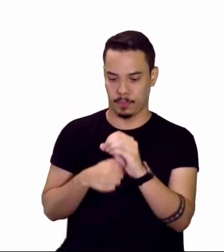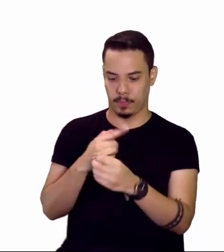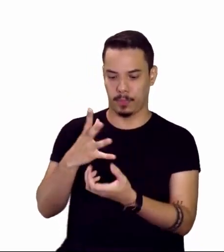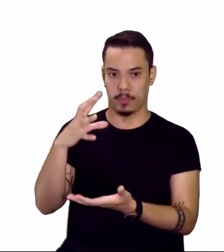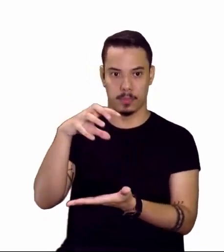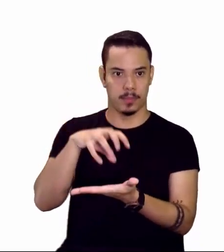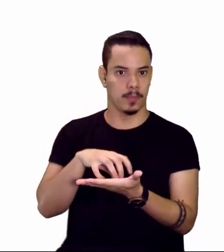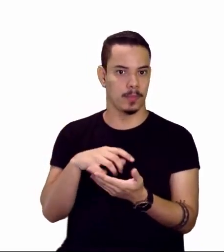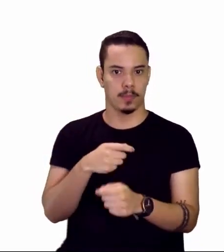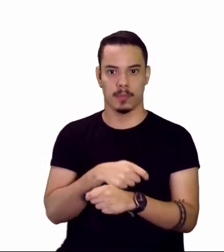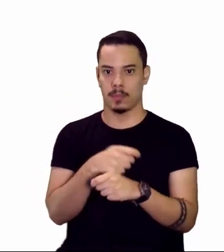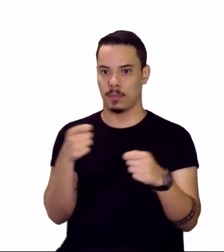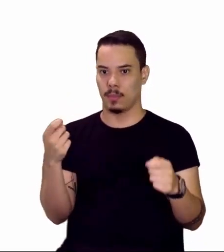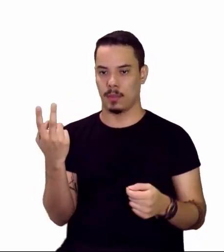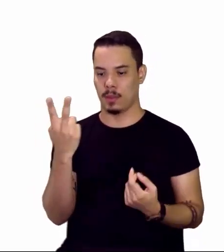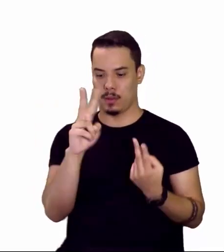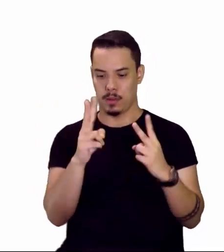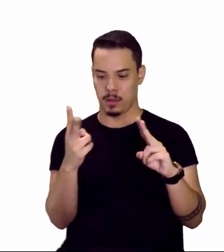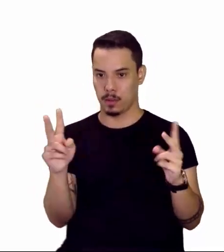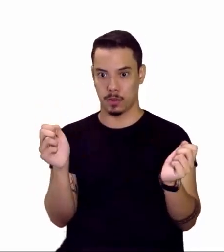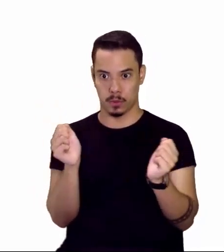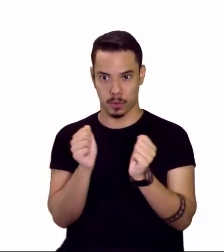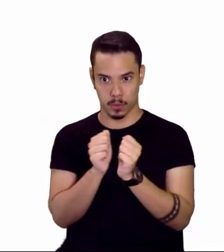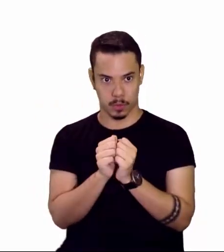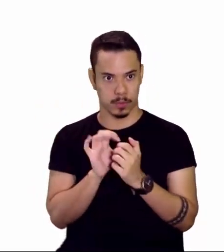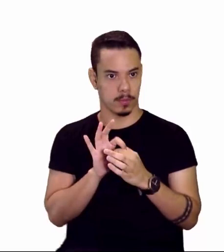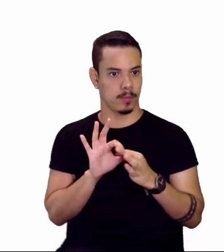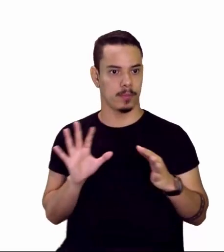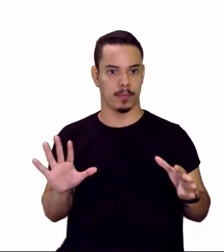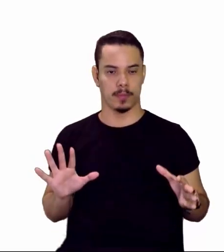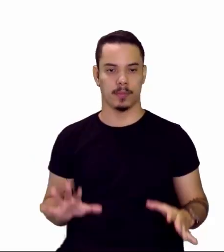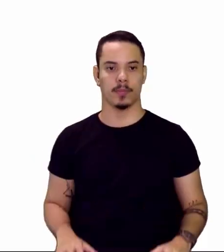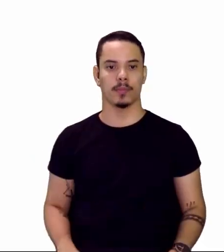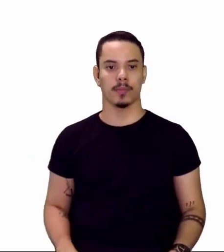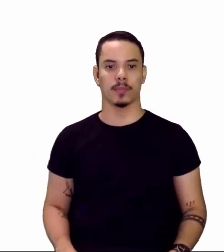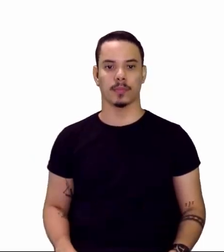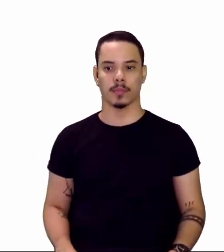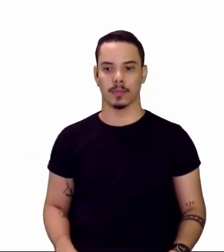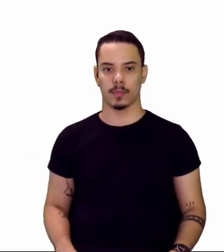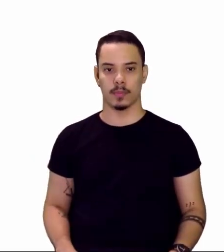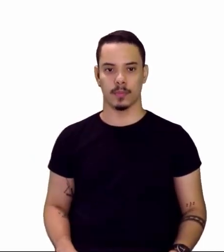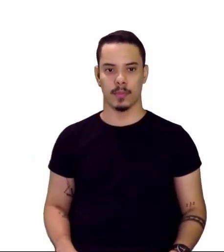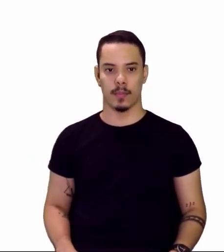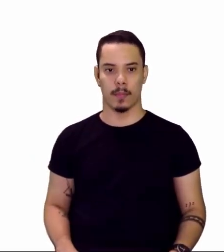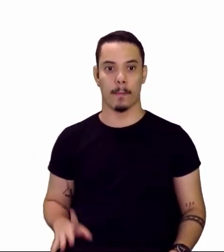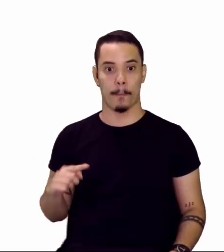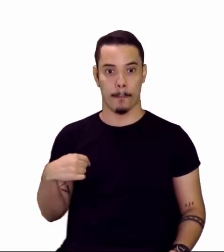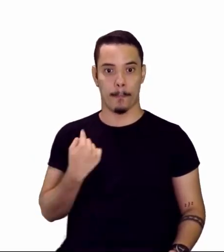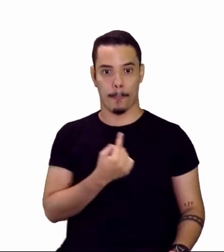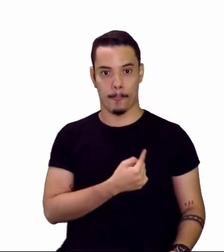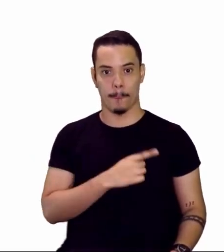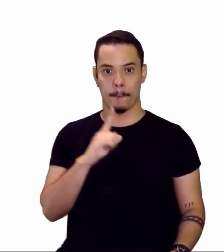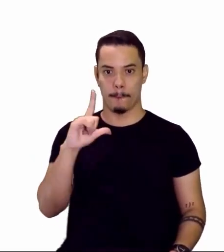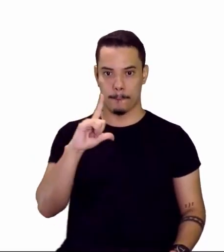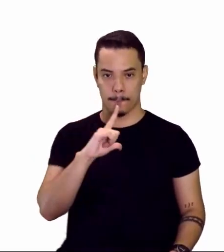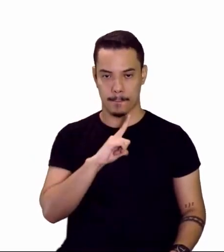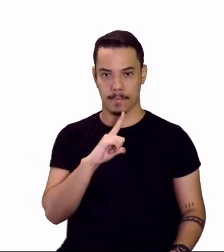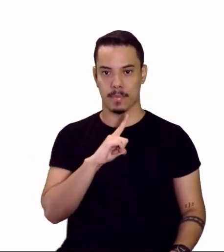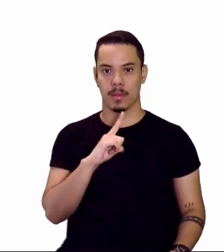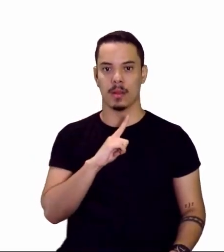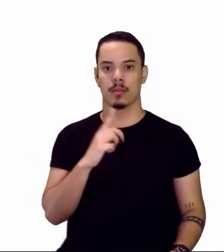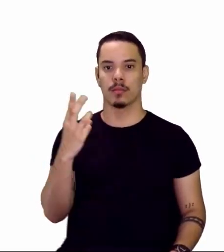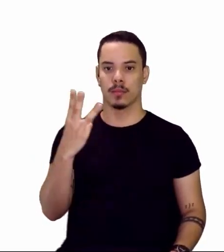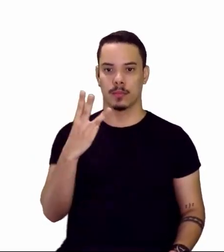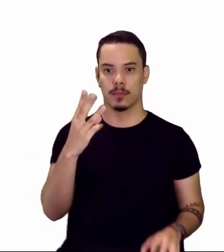não possui par de elétrons emparelhados disponíveis, e aí nós temos exatamente a trigonal